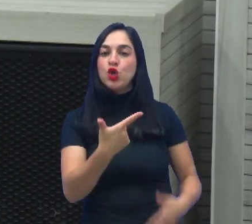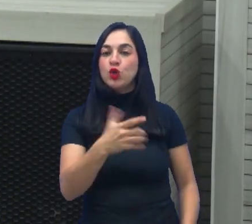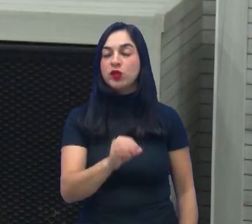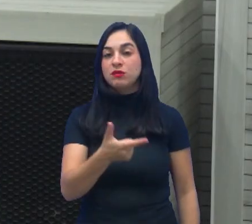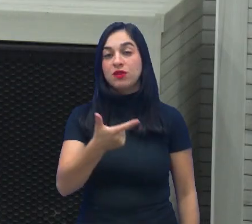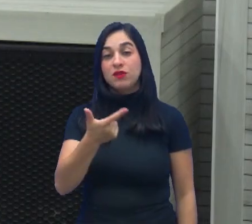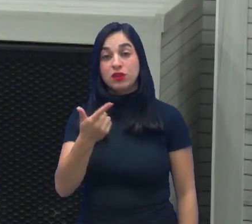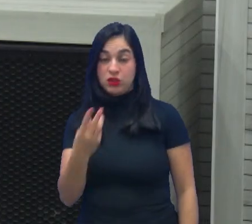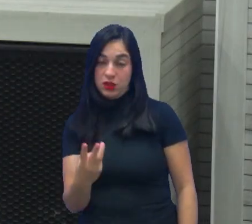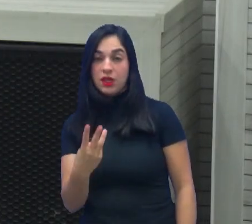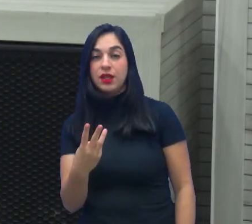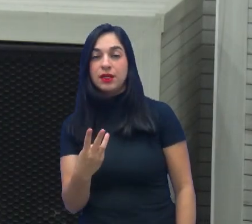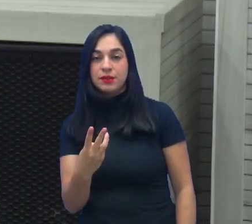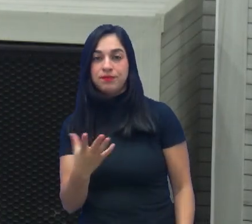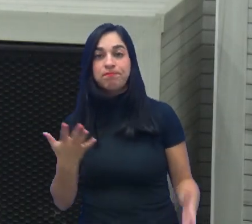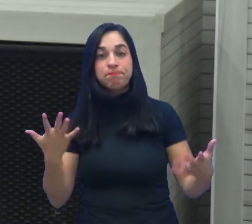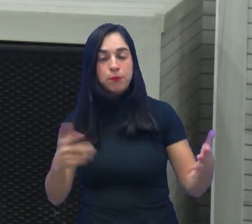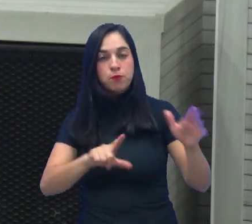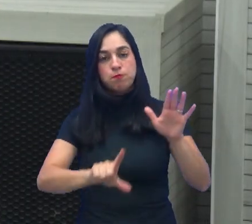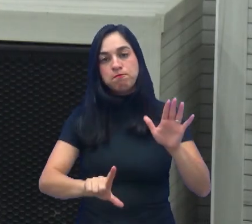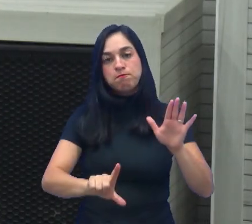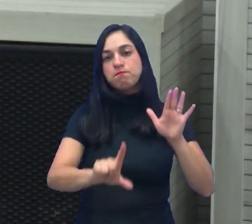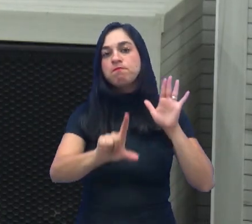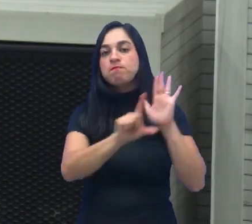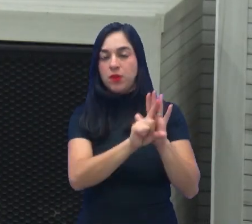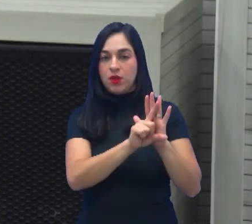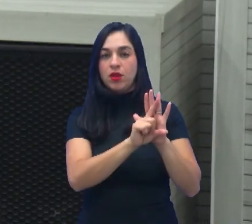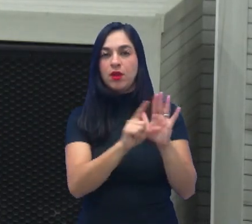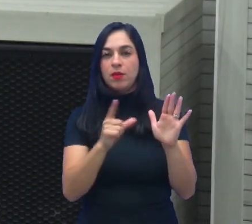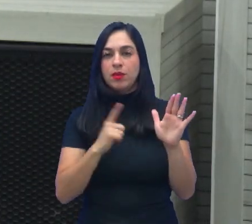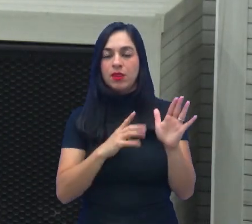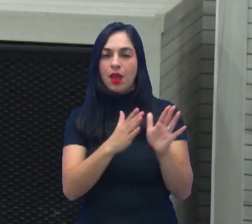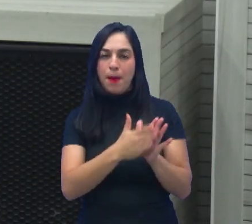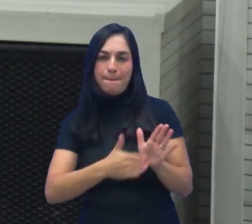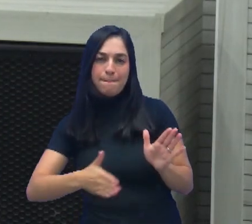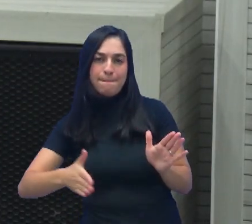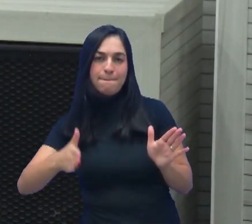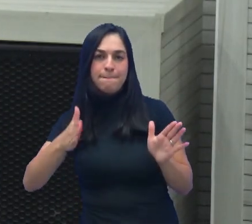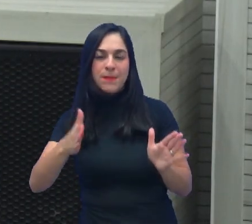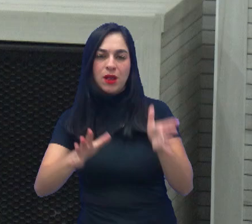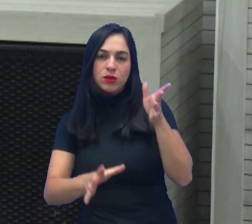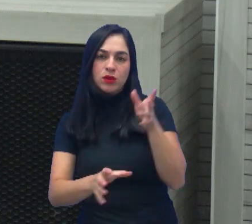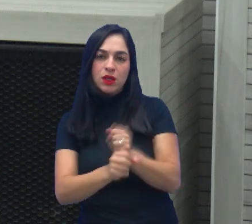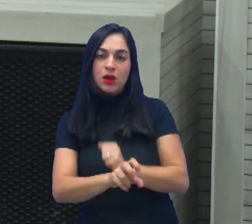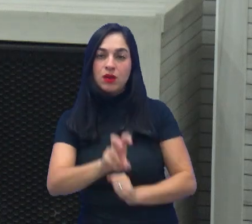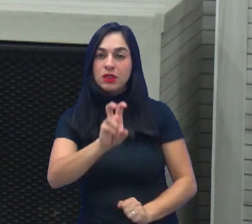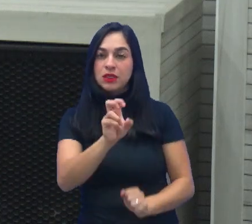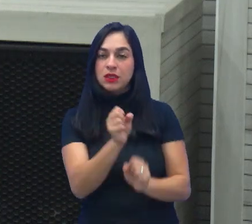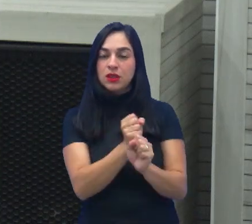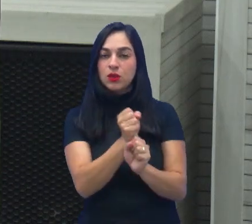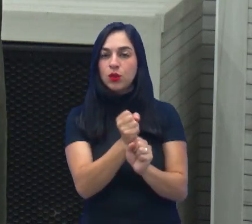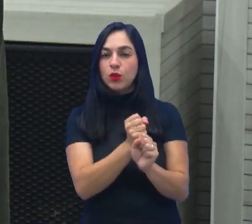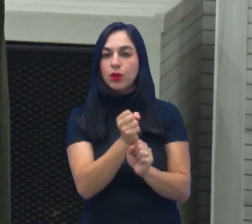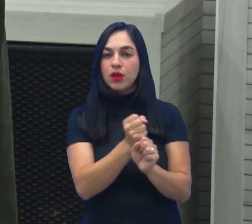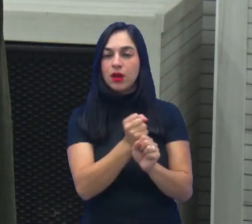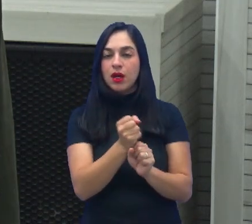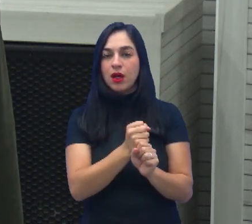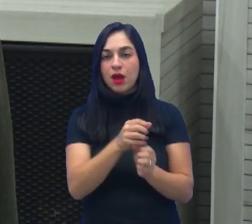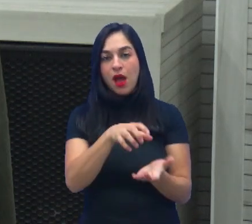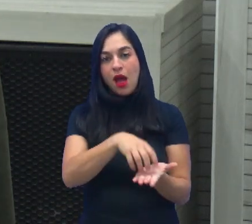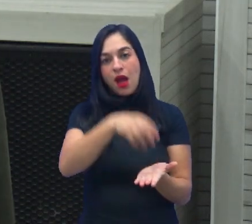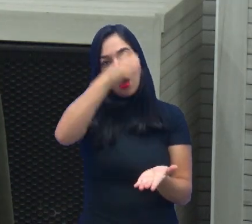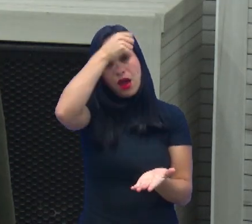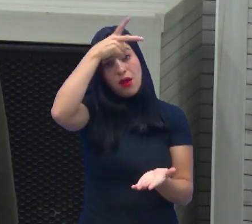Pela lei, existe um prazo de 5 anos para a prefeitura acompanhar para ver se o processo está